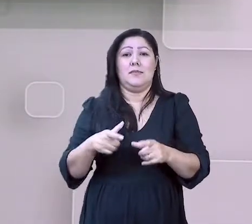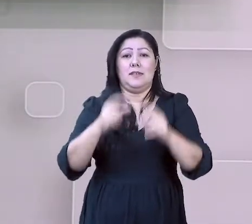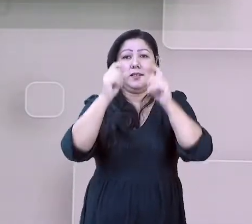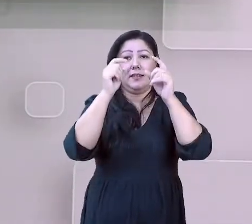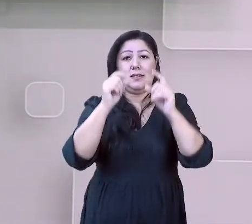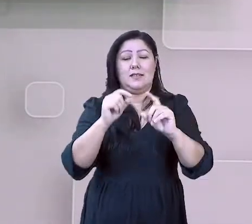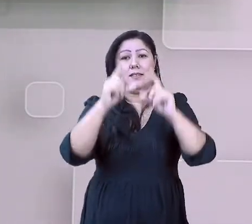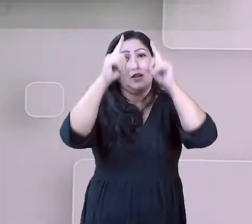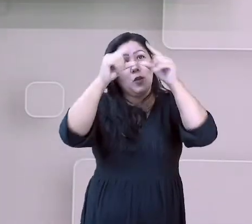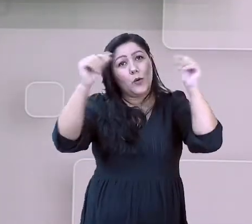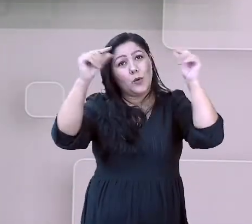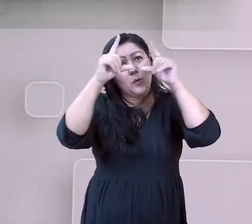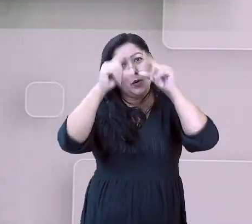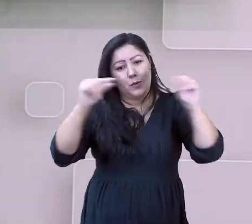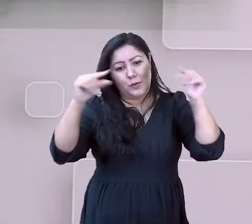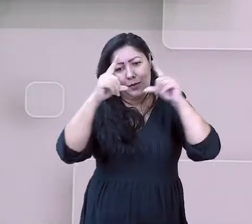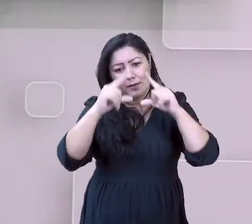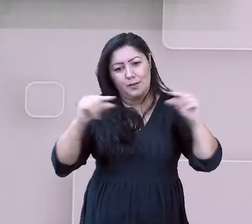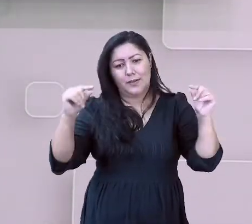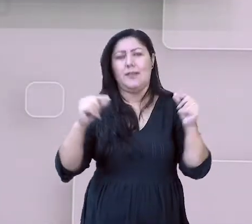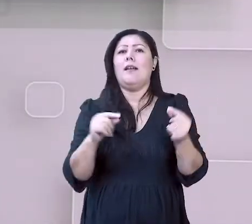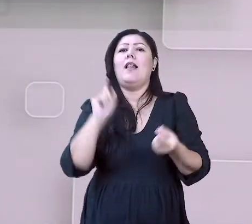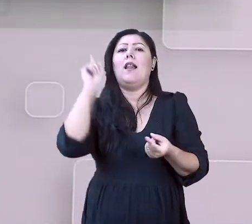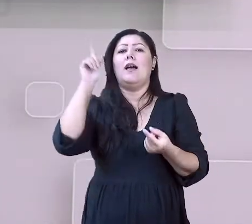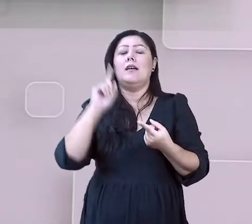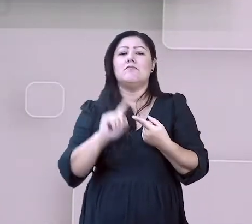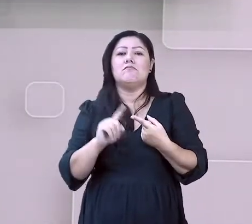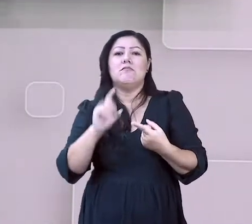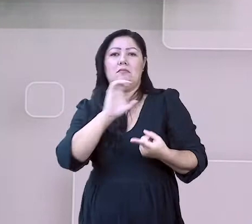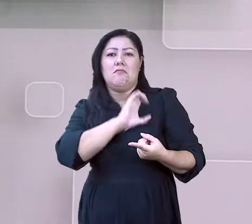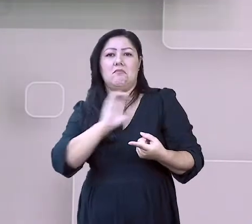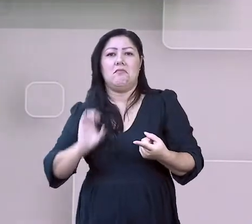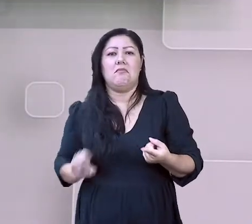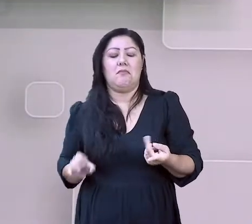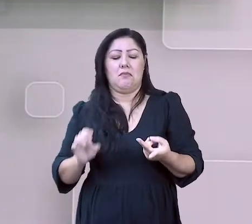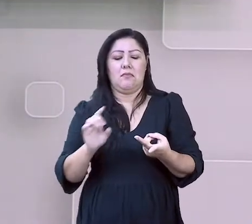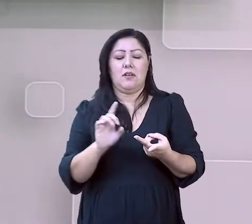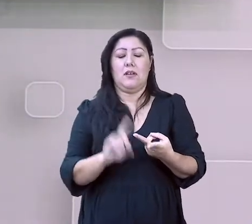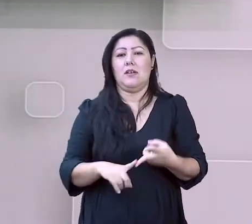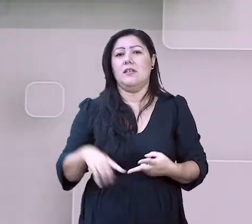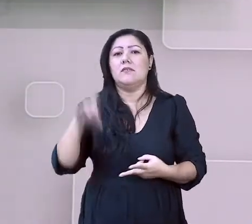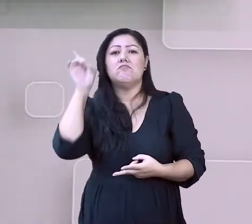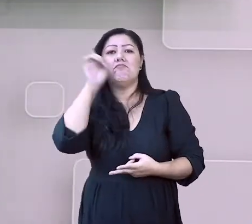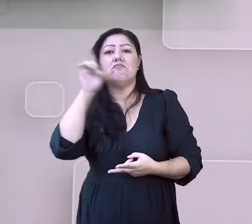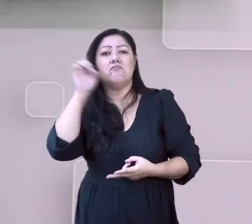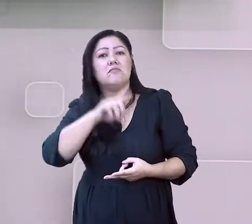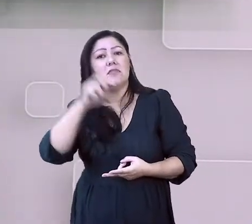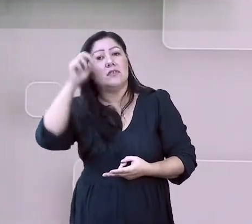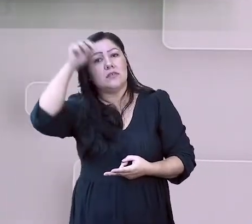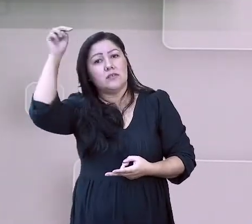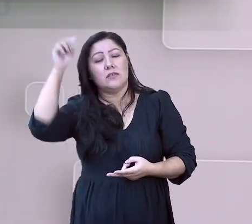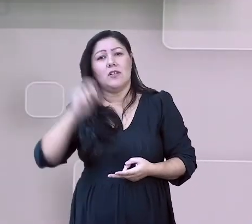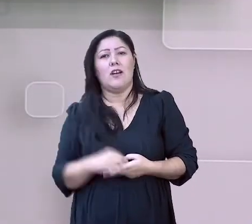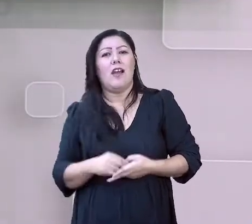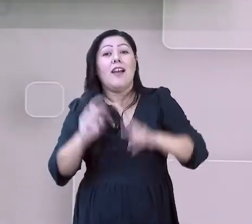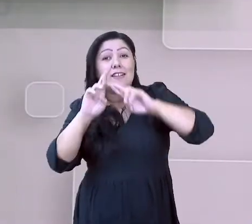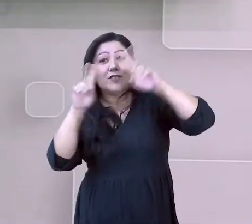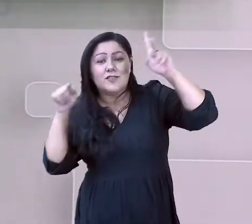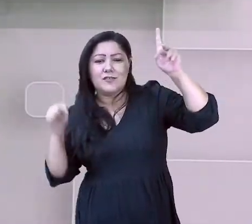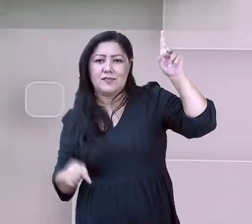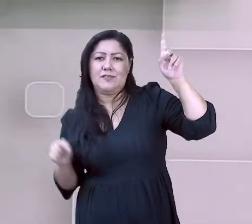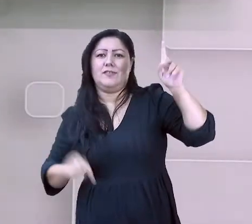Canadá, no norte dos Estados Unidos, são diferentes dos nossos, mas são o